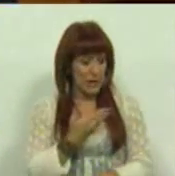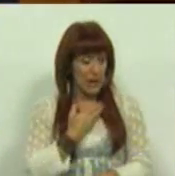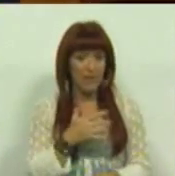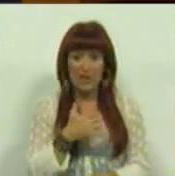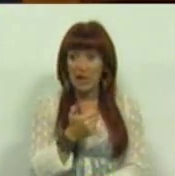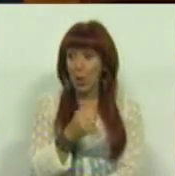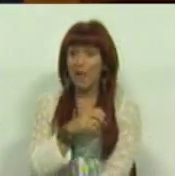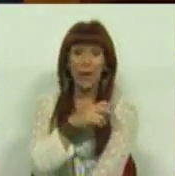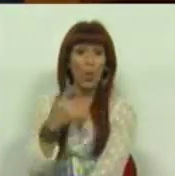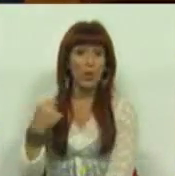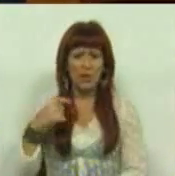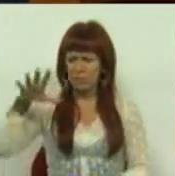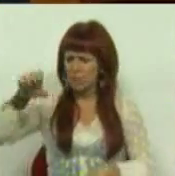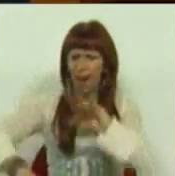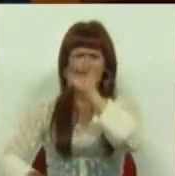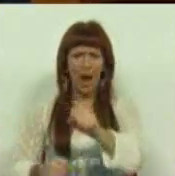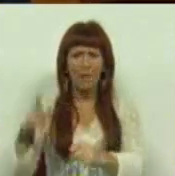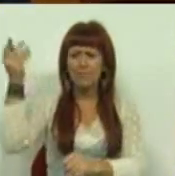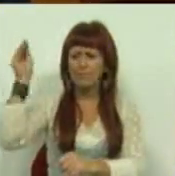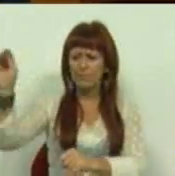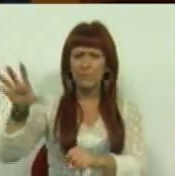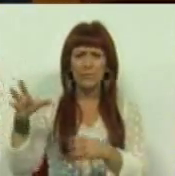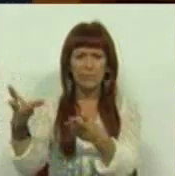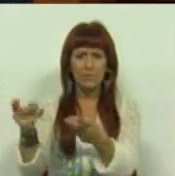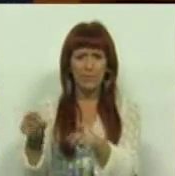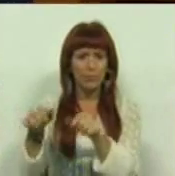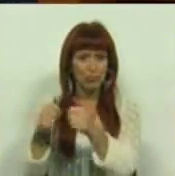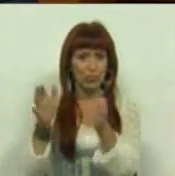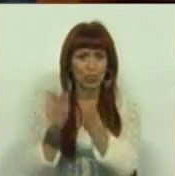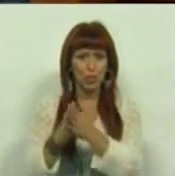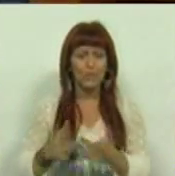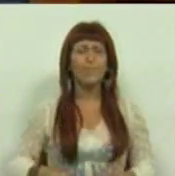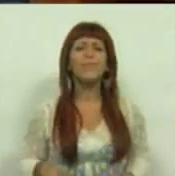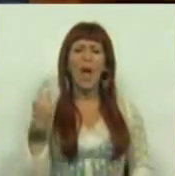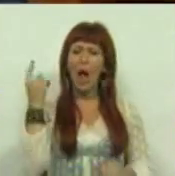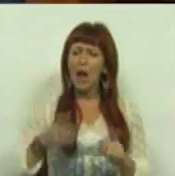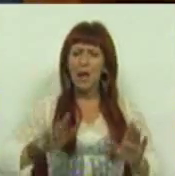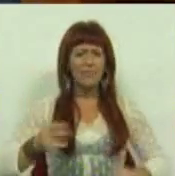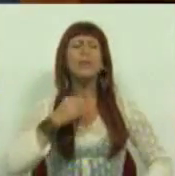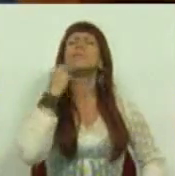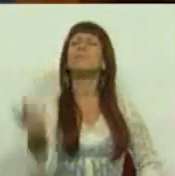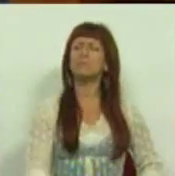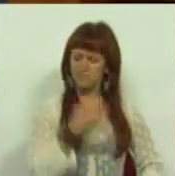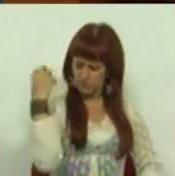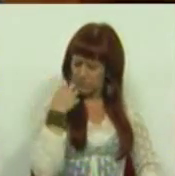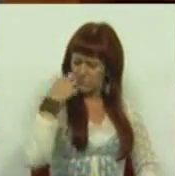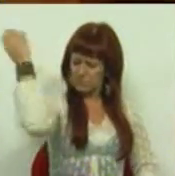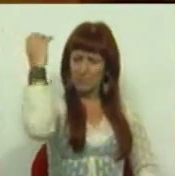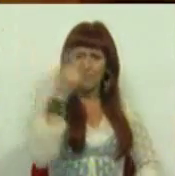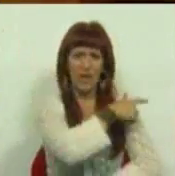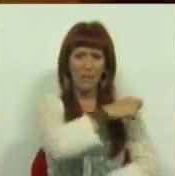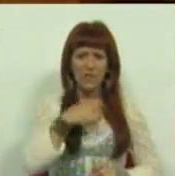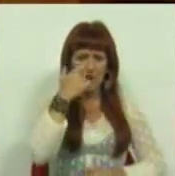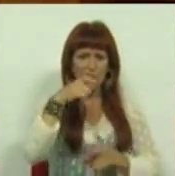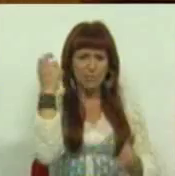de 50 € se penhoram as contas bancárias na totalidade. Alguém tem que levantar a voz pelos